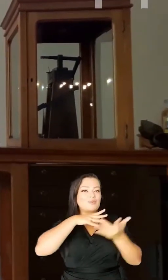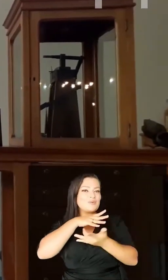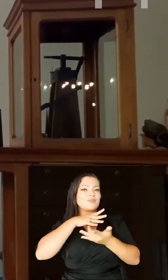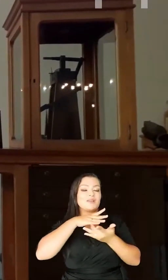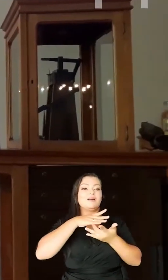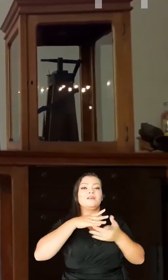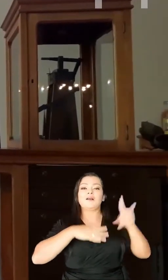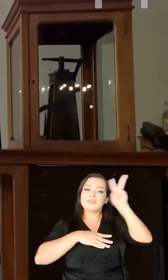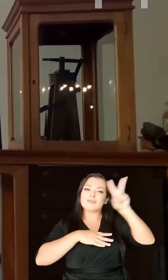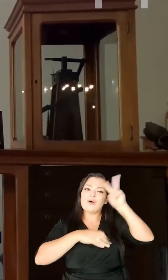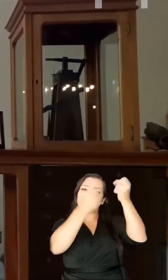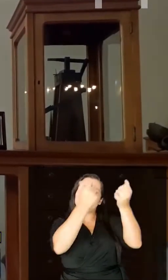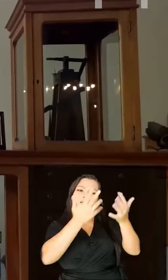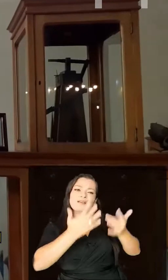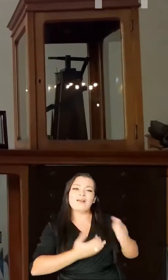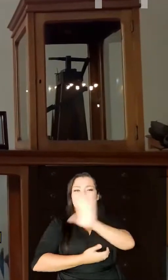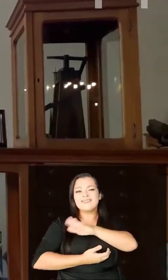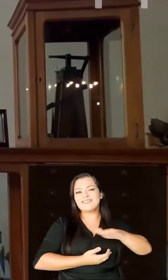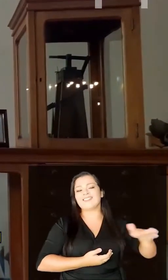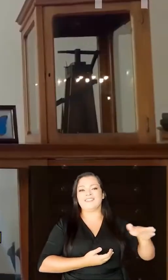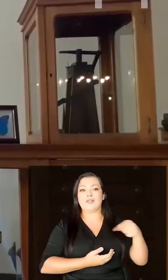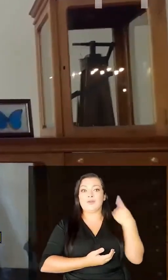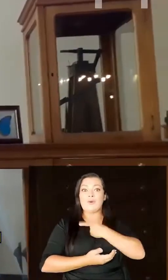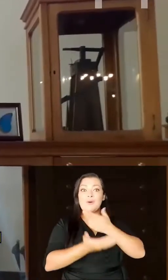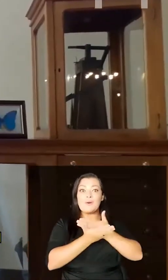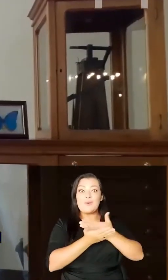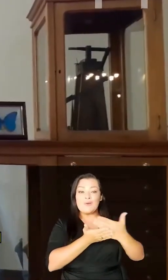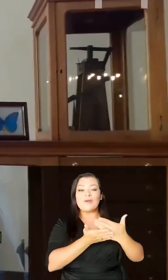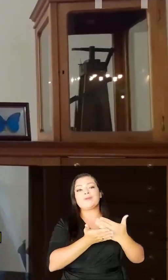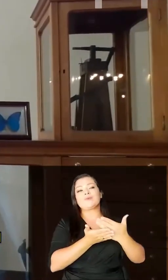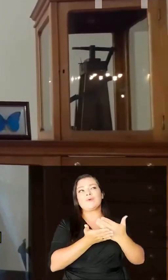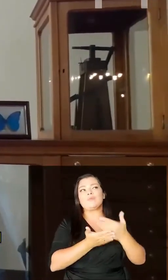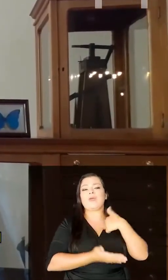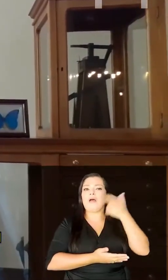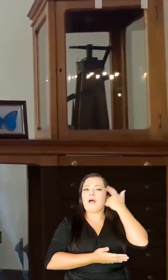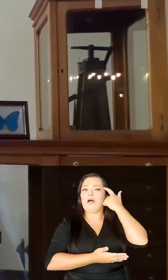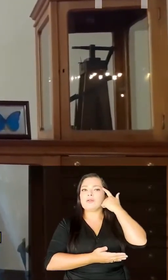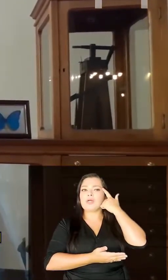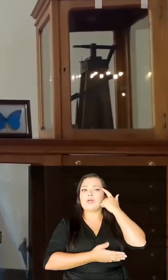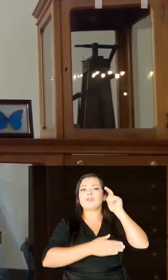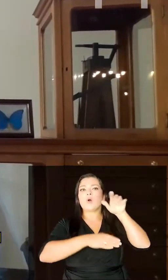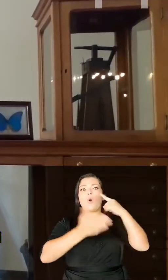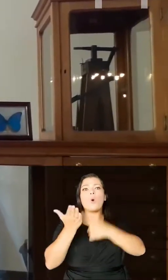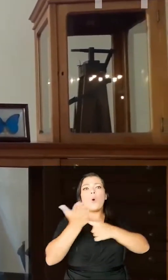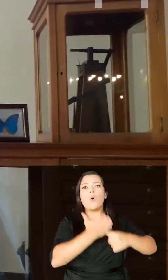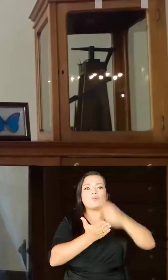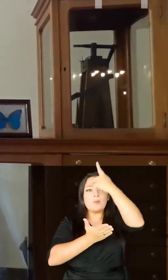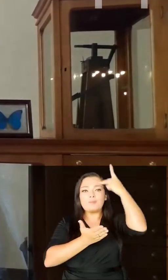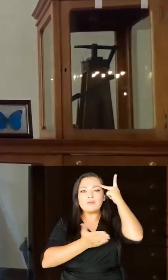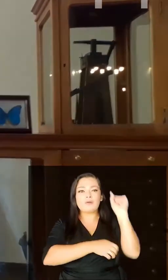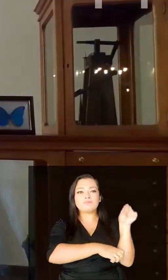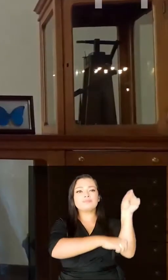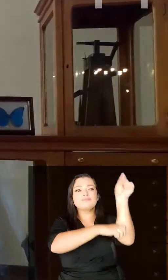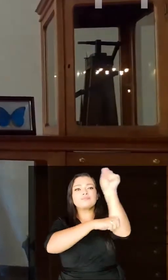temas ambientais, histórias infantis. A gente começou contando, mas a gente chamou gente de todos os lugares para